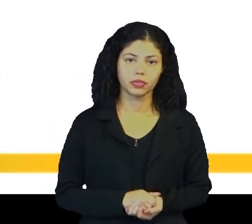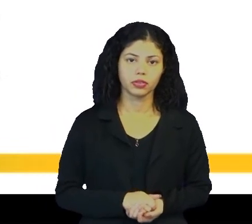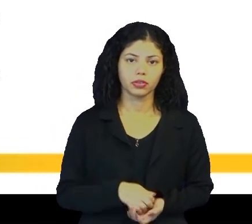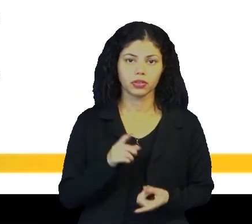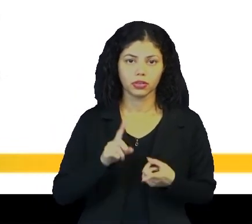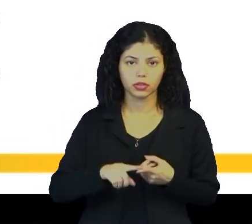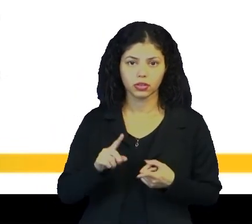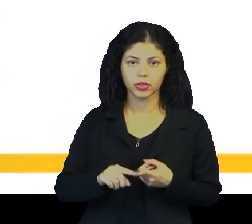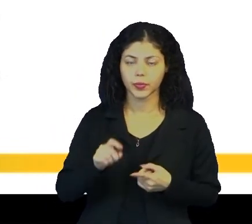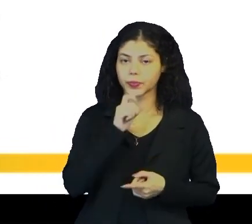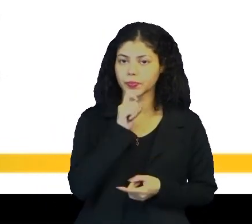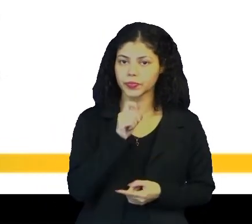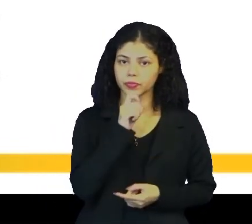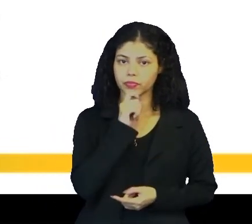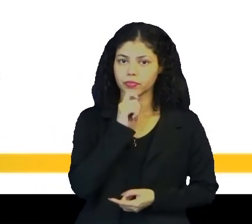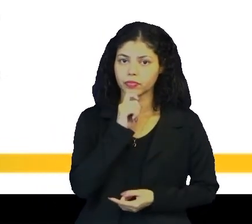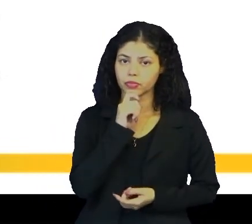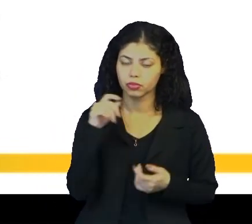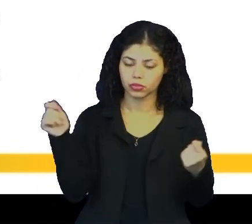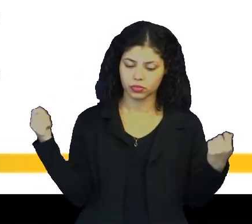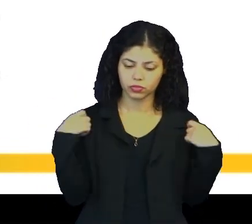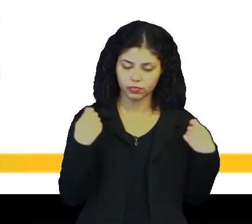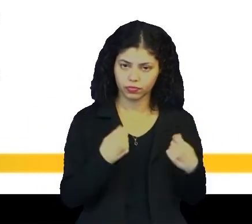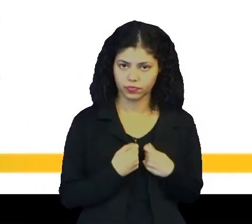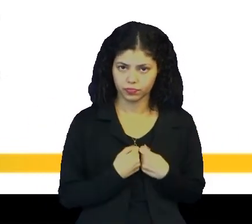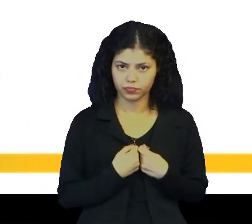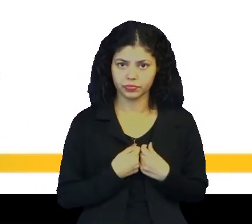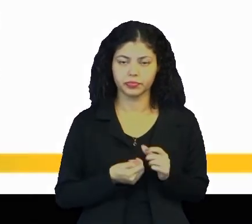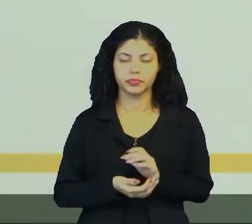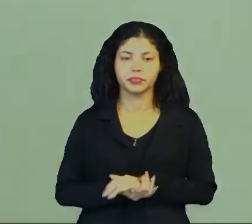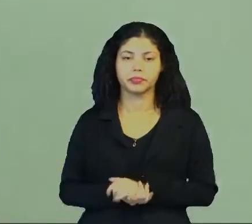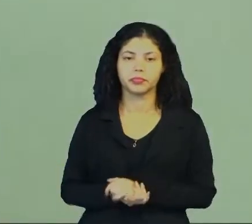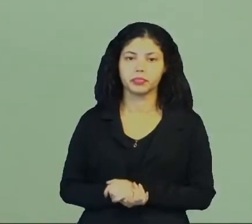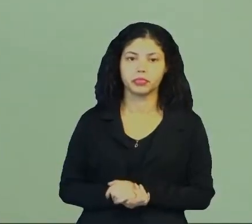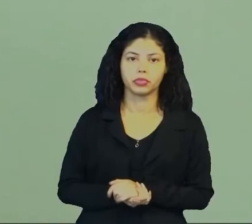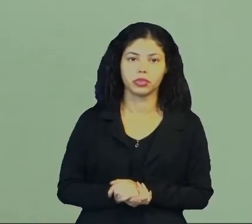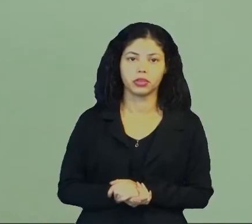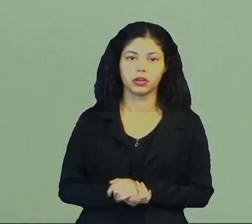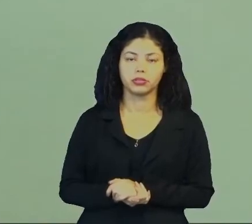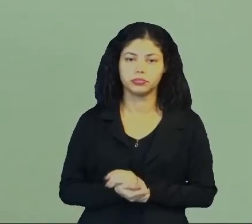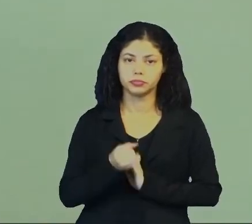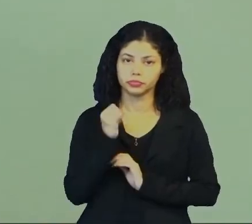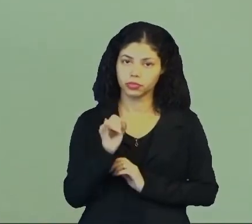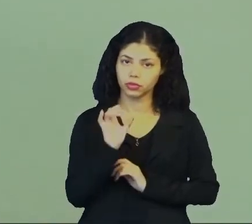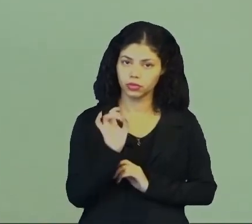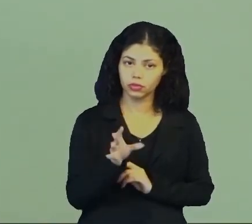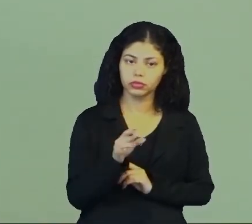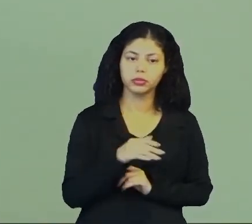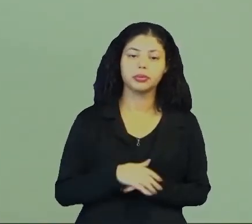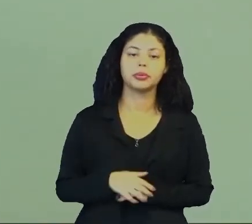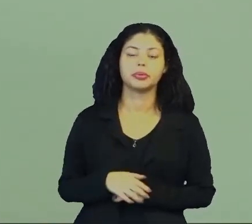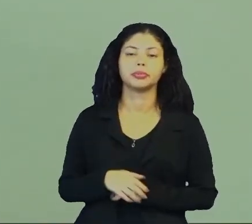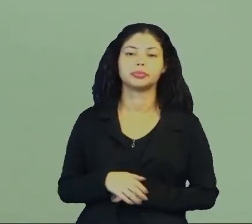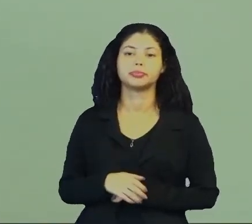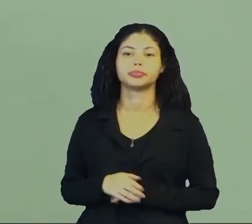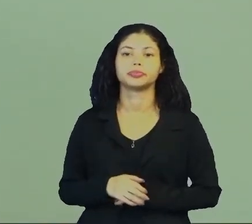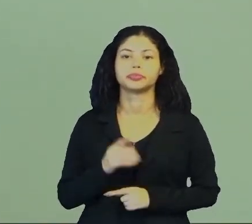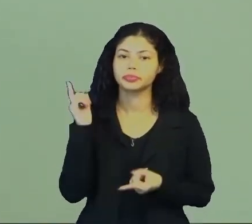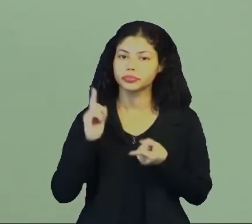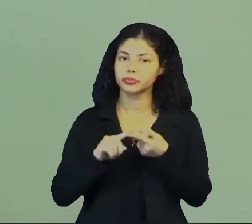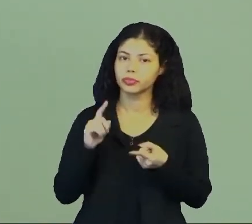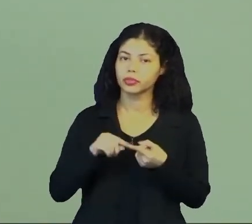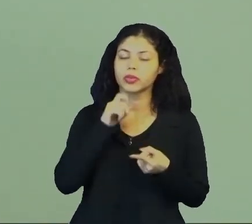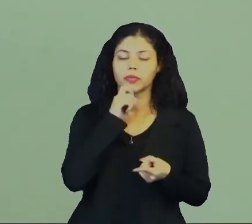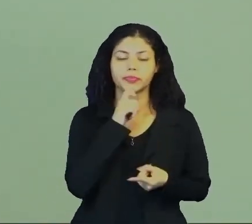Porque estava frio, eu levei meu casaco. No caso ali, se eu falar somente a frase porque